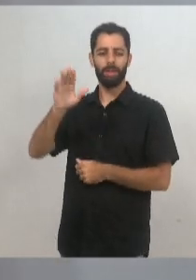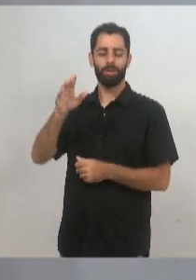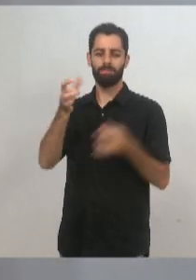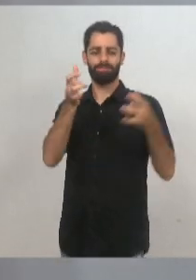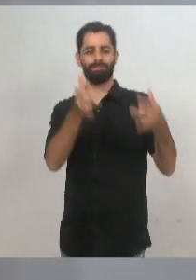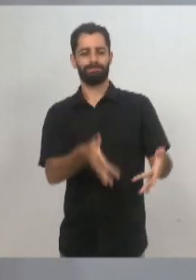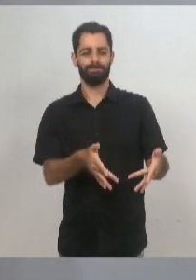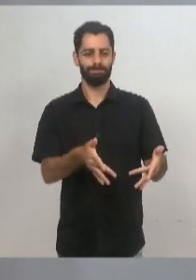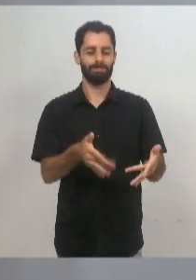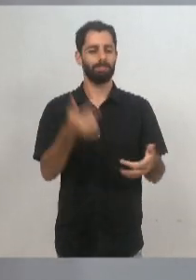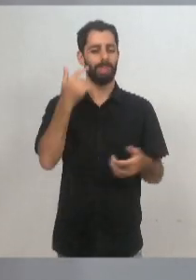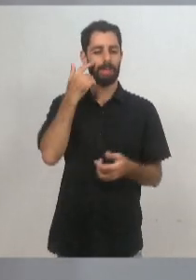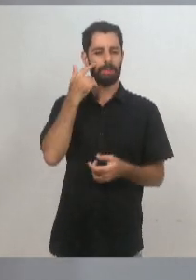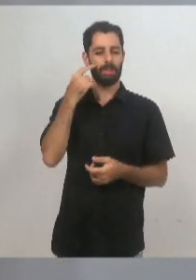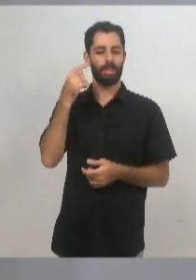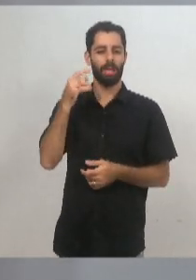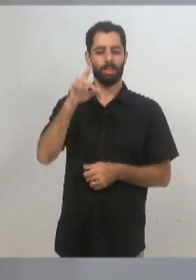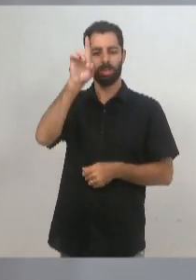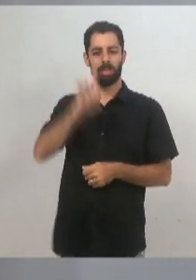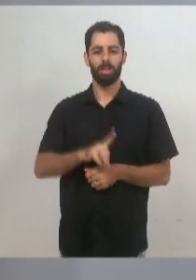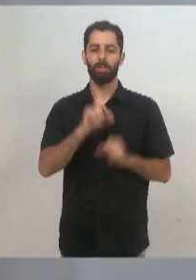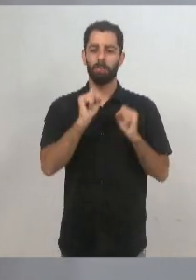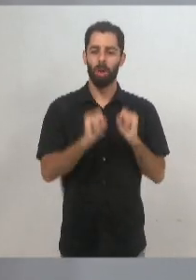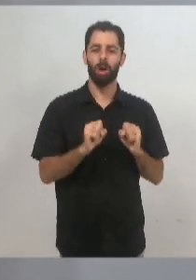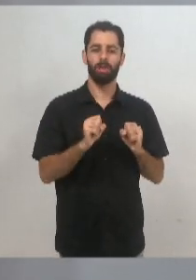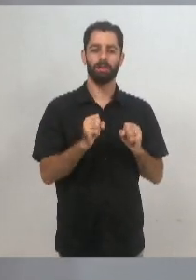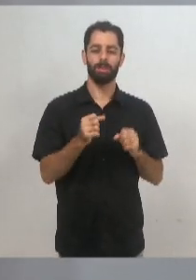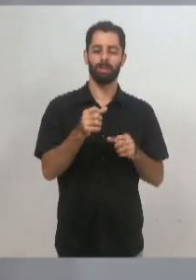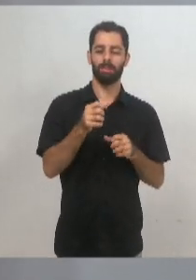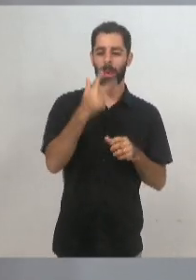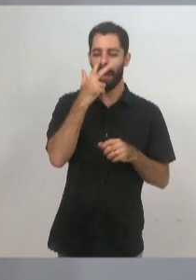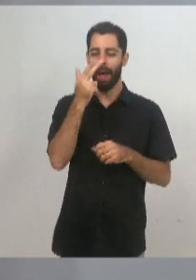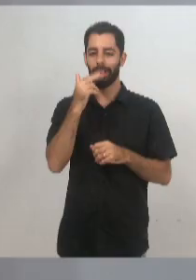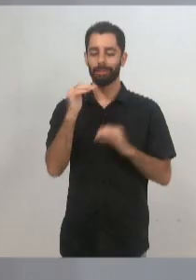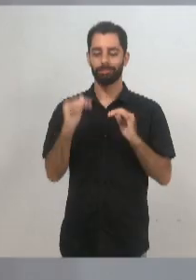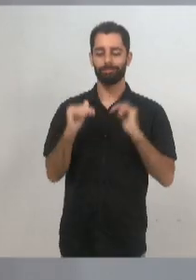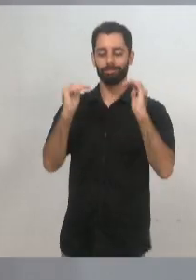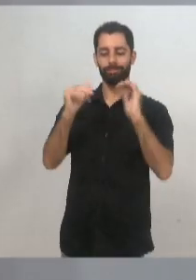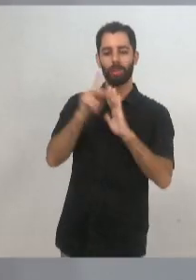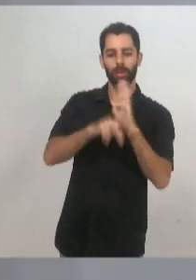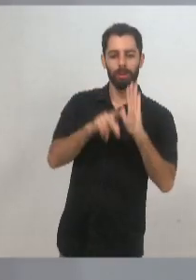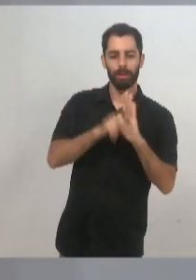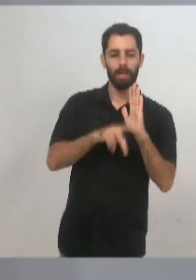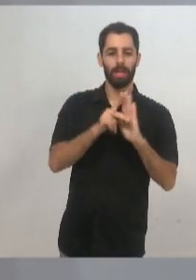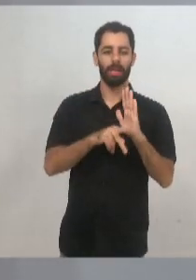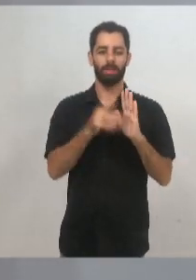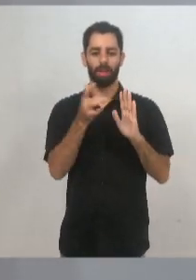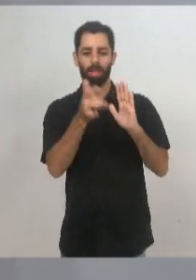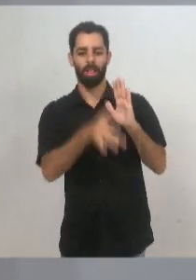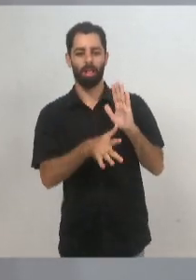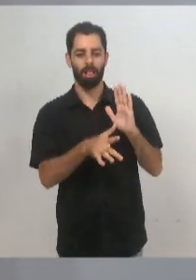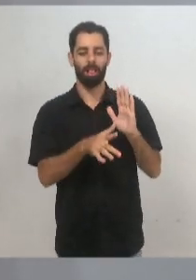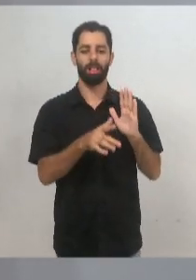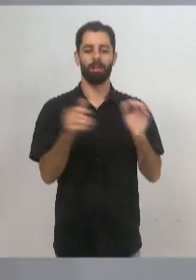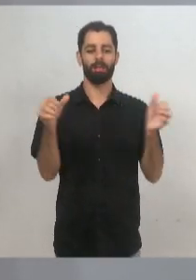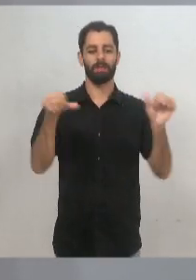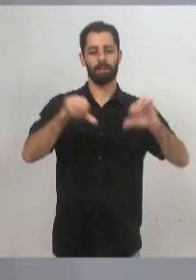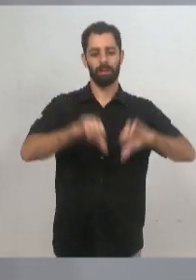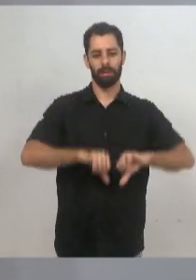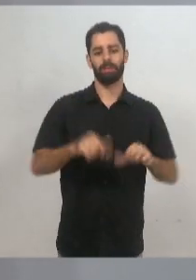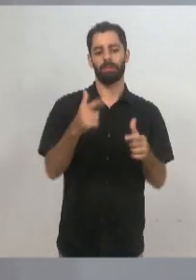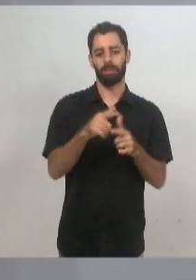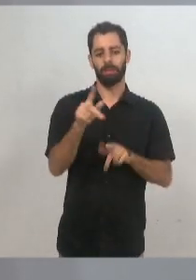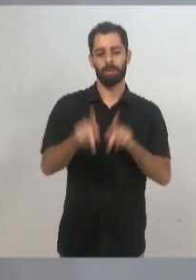se achando no direito de usurpar de outros poderes para beneficiar um projeto falido, que afunda cada vez mais a